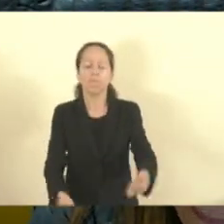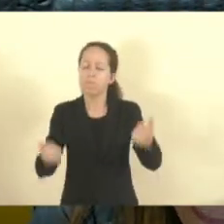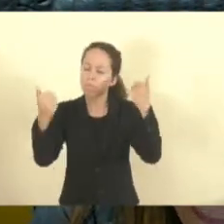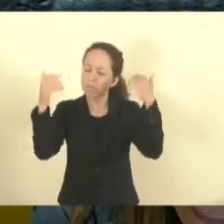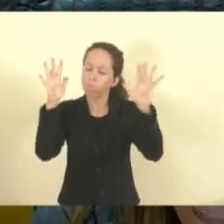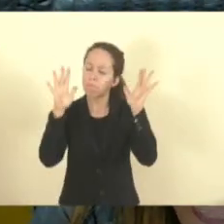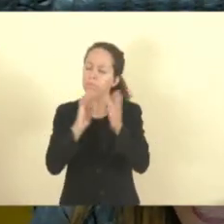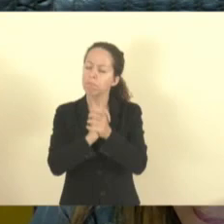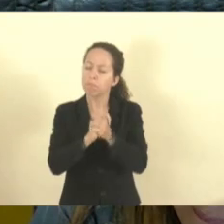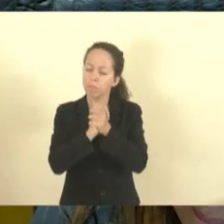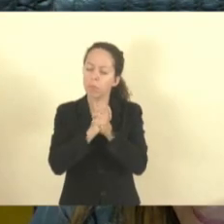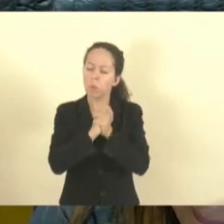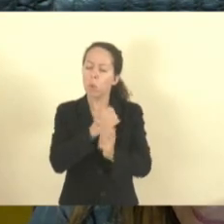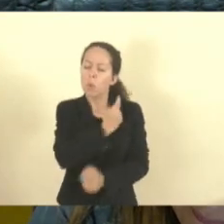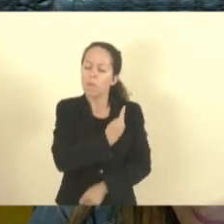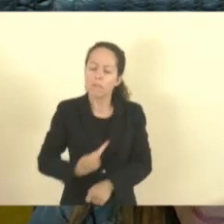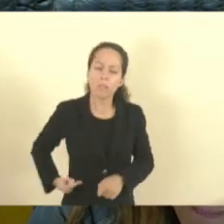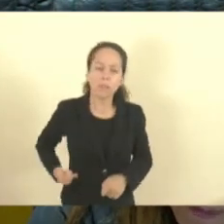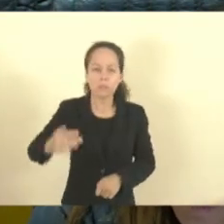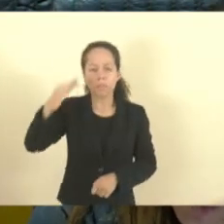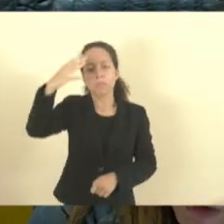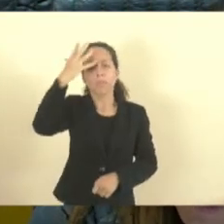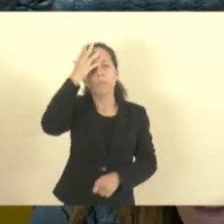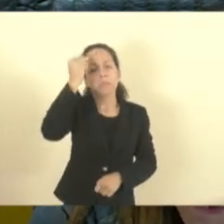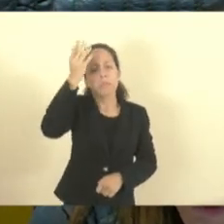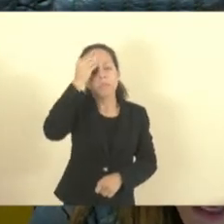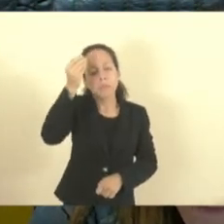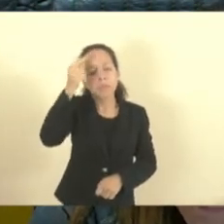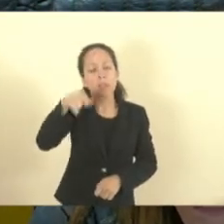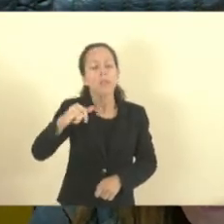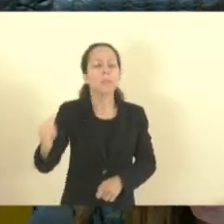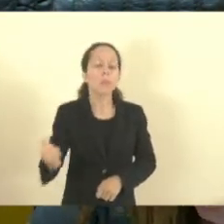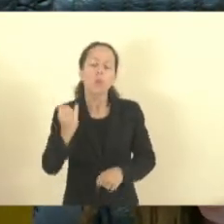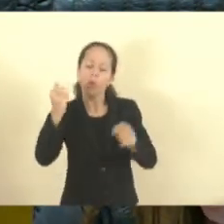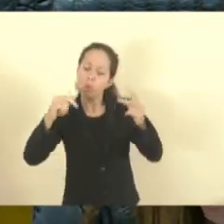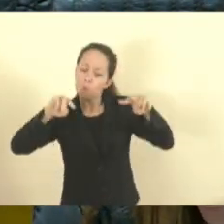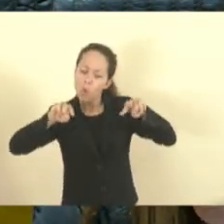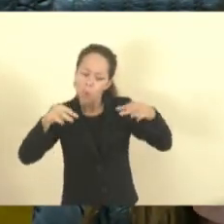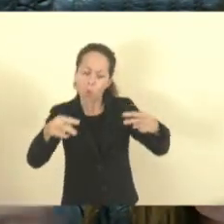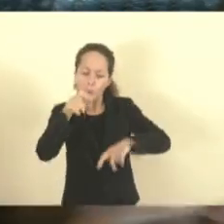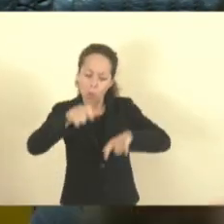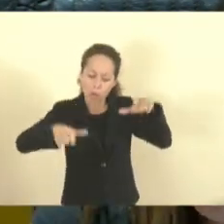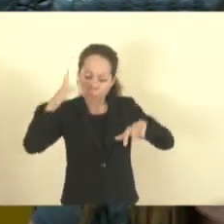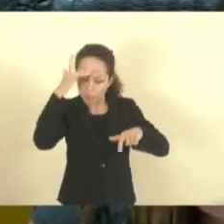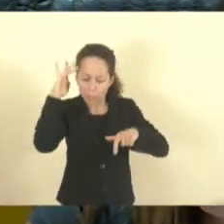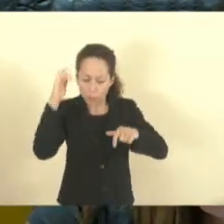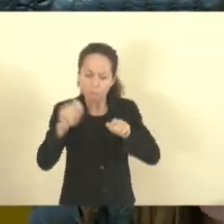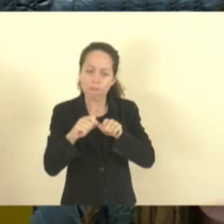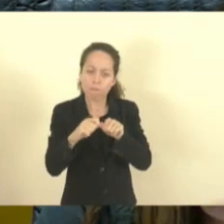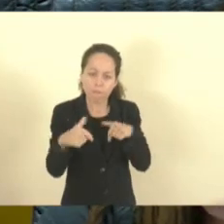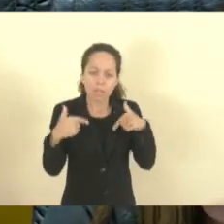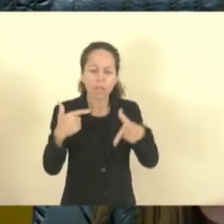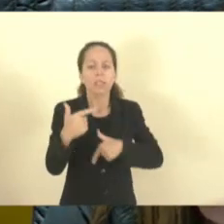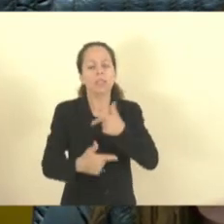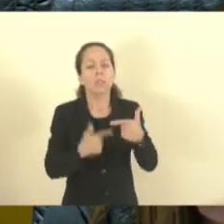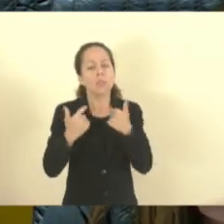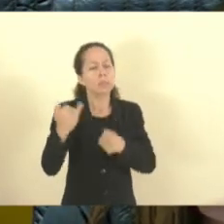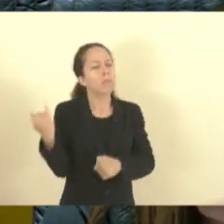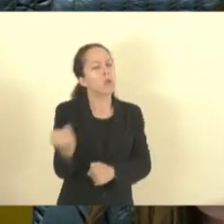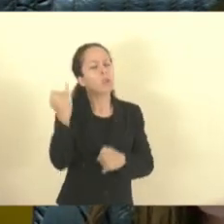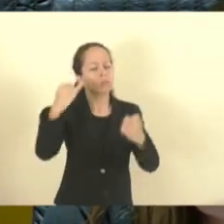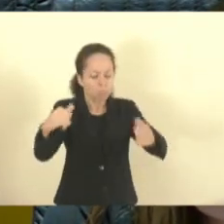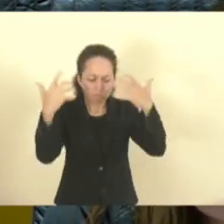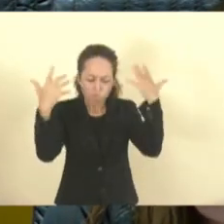governador Casagrande. Muito importante. Para quem produz e trabalha, onde nós temos que olhar é para quem produz e trabalha. Muito importante, está de parabéns todos os